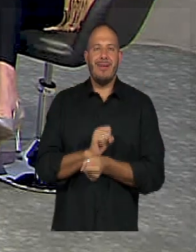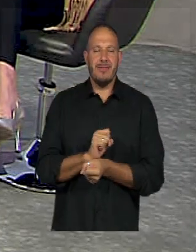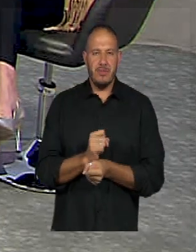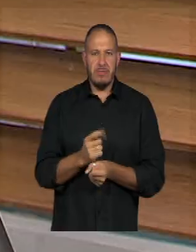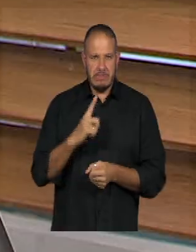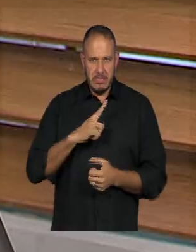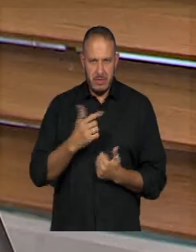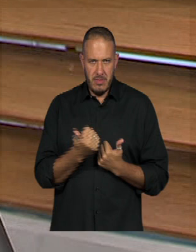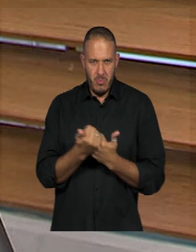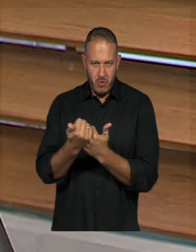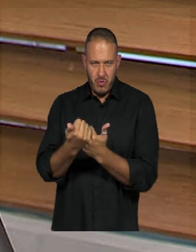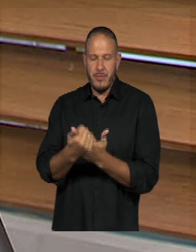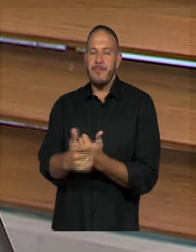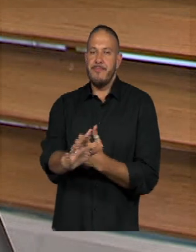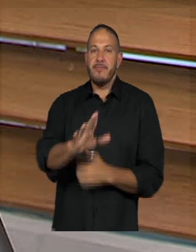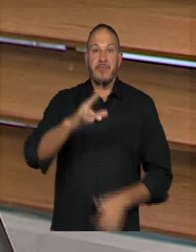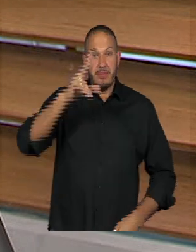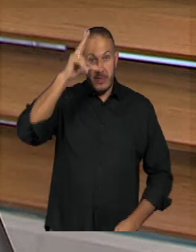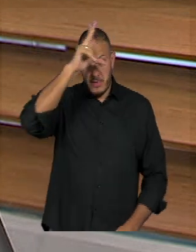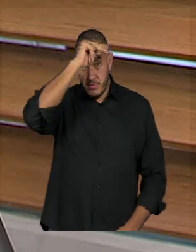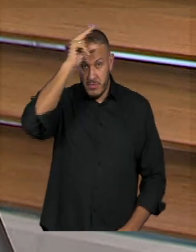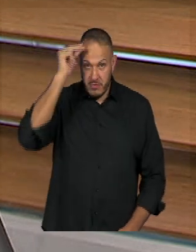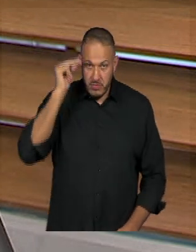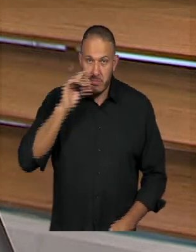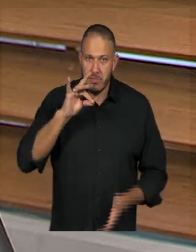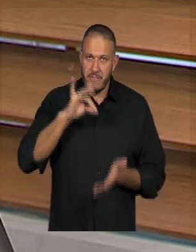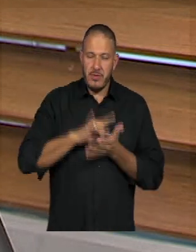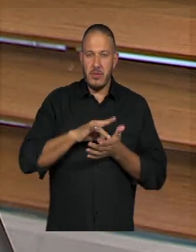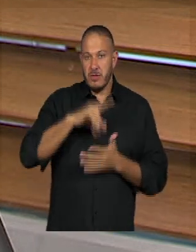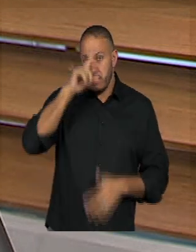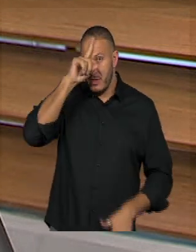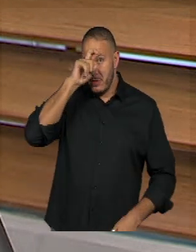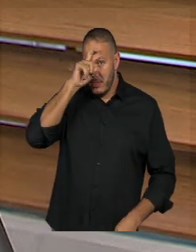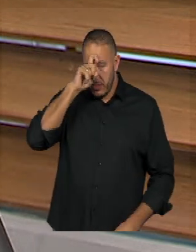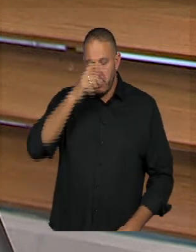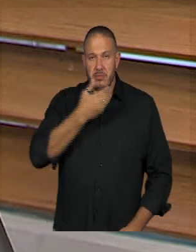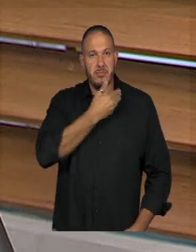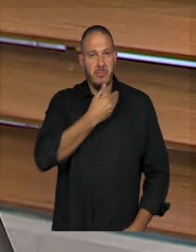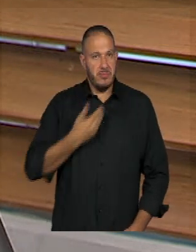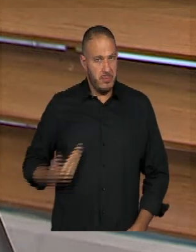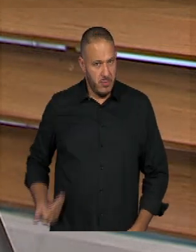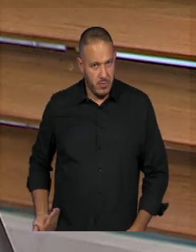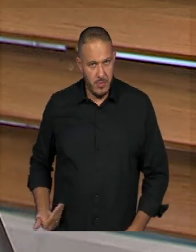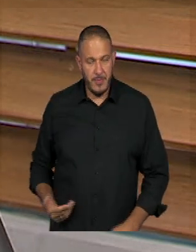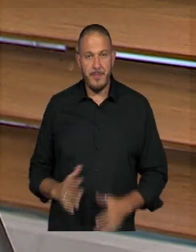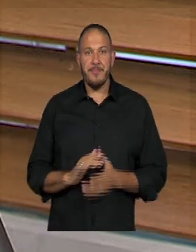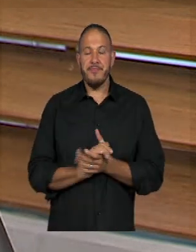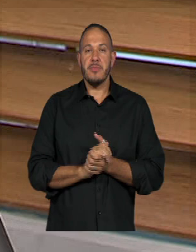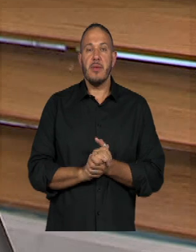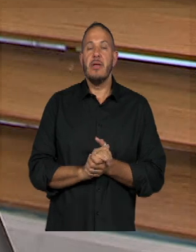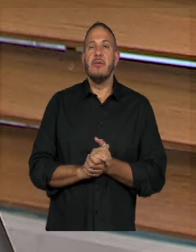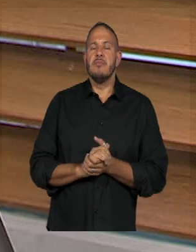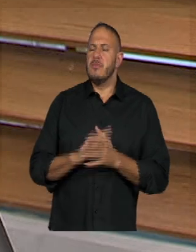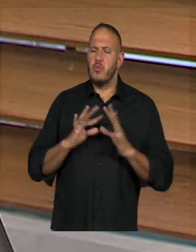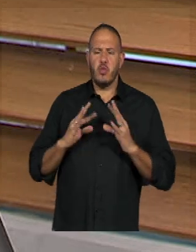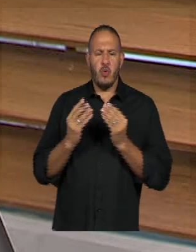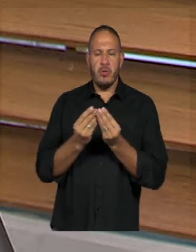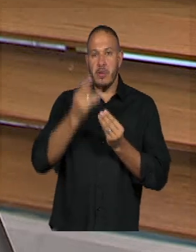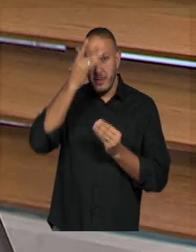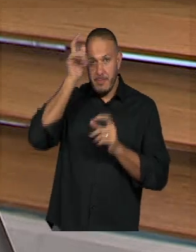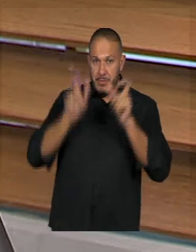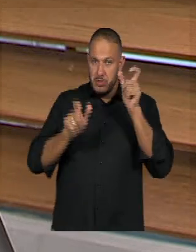A prefeitura, na verdade, é um hospital estadual. Todo